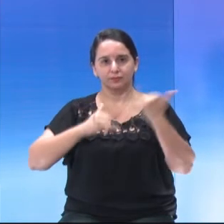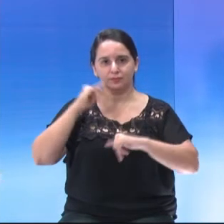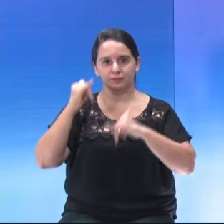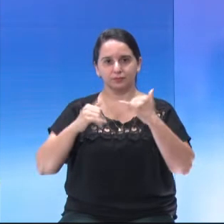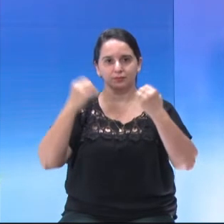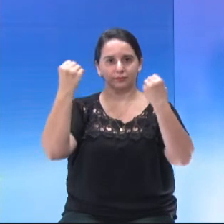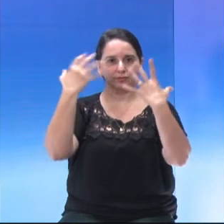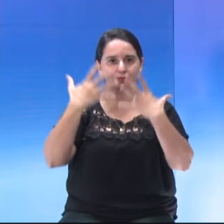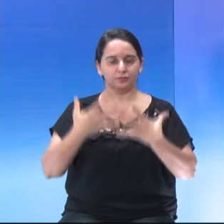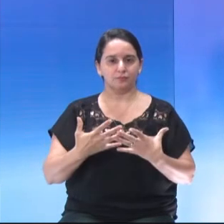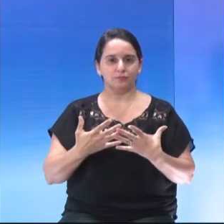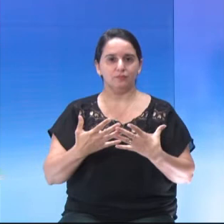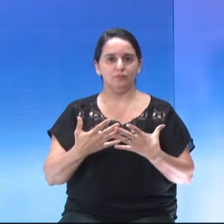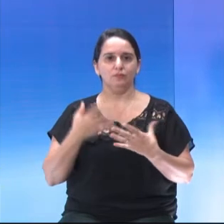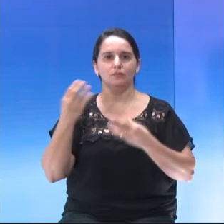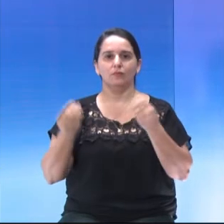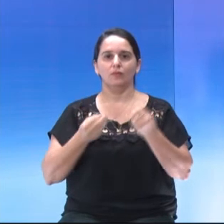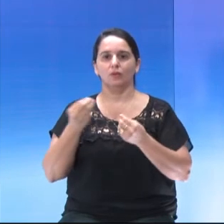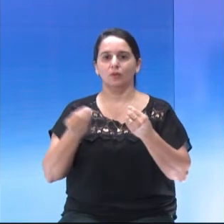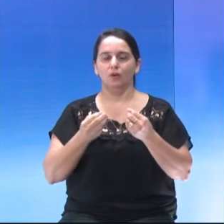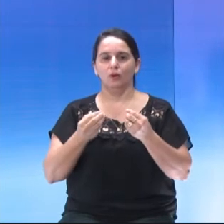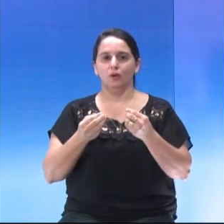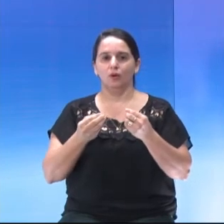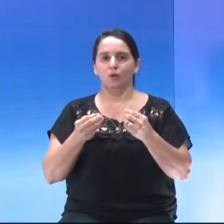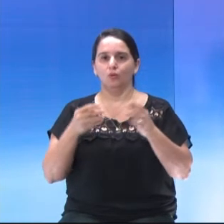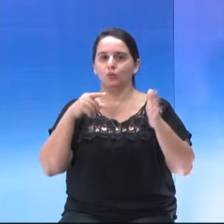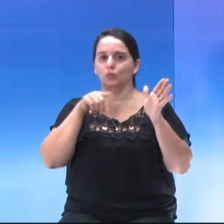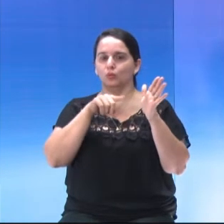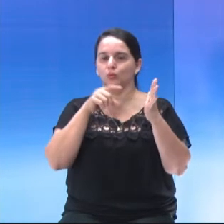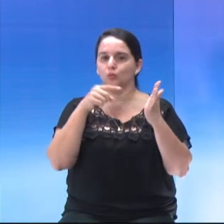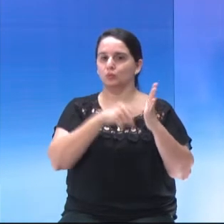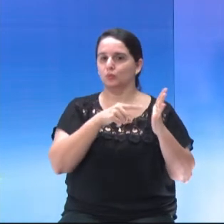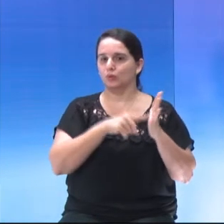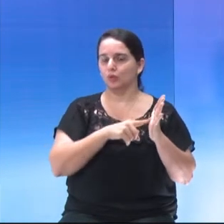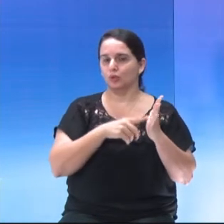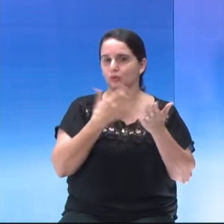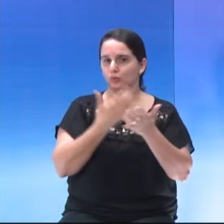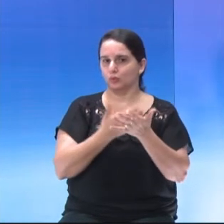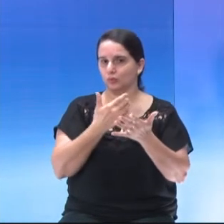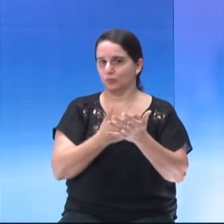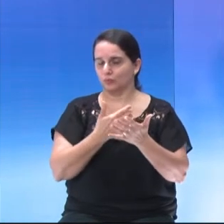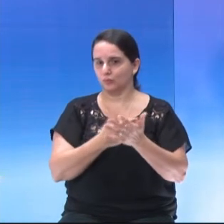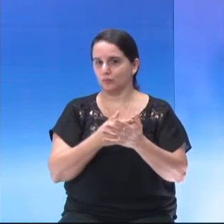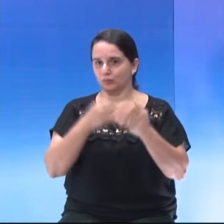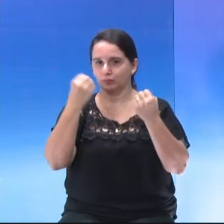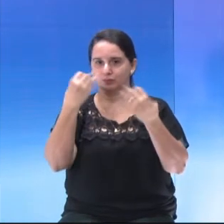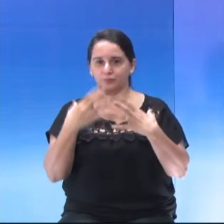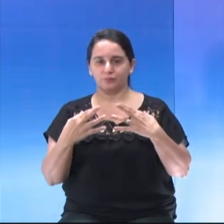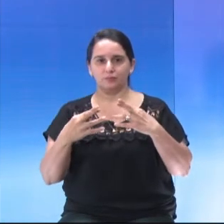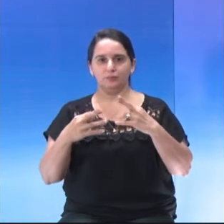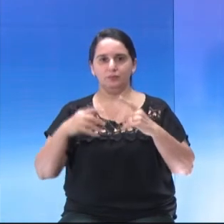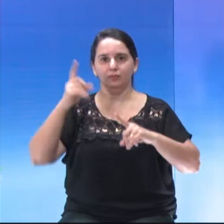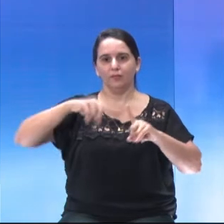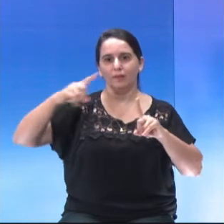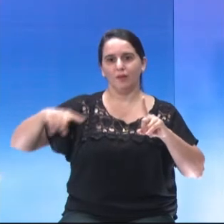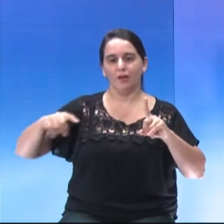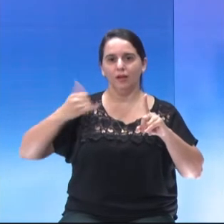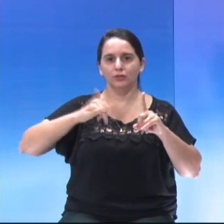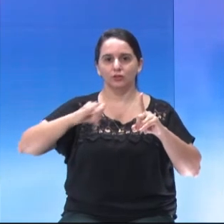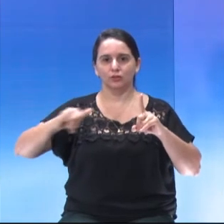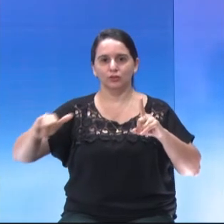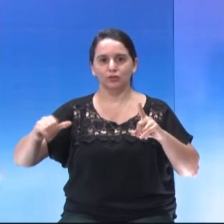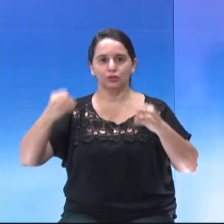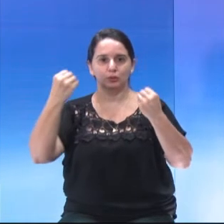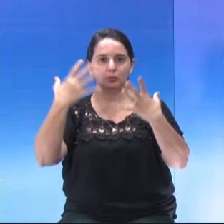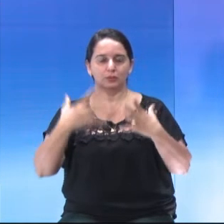nós falamos sobre o objeto de estudo dela, conversamos sobre a questão das variações energéticas,